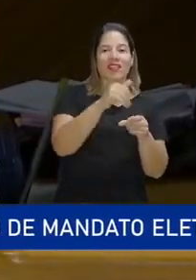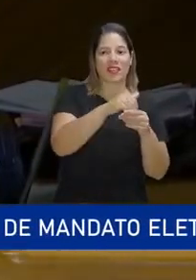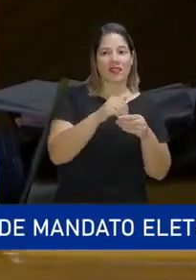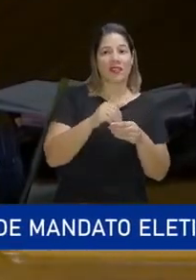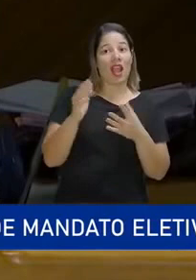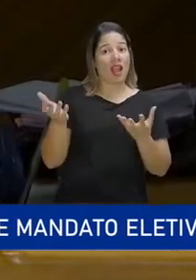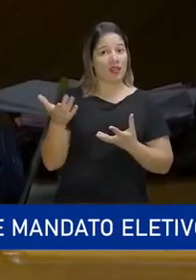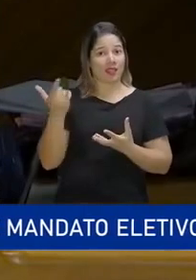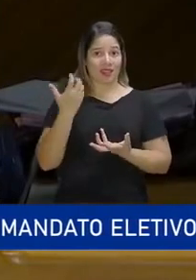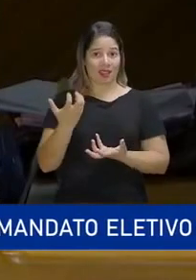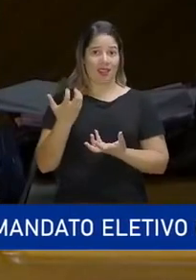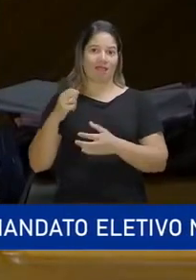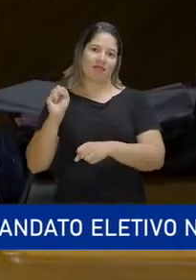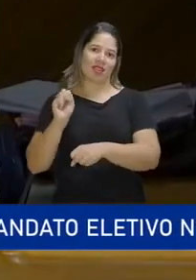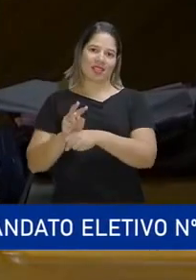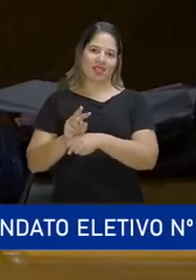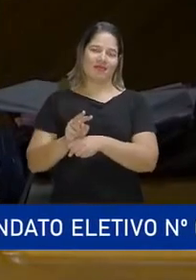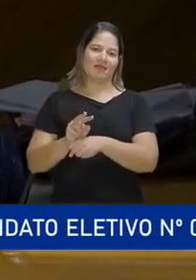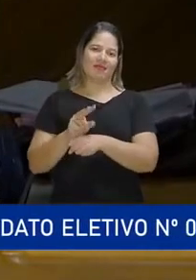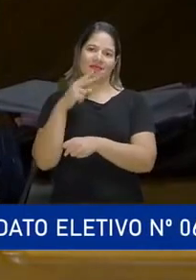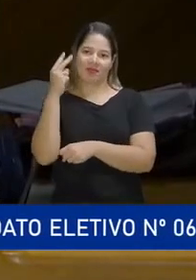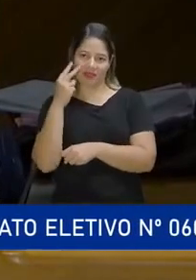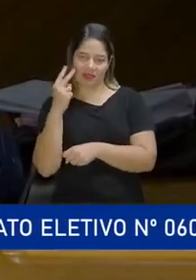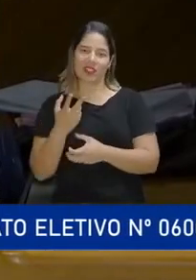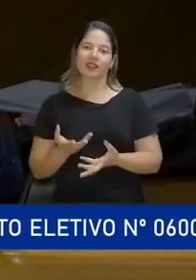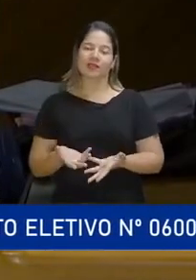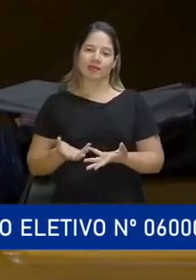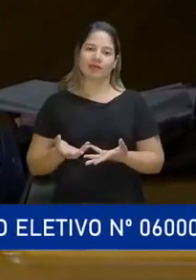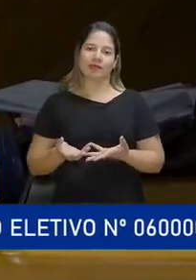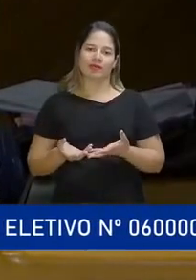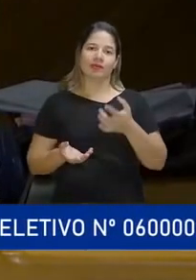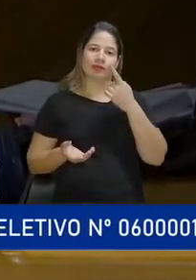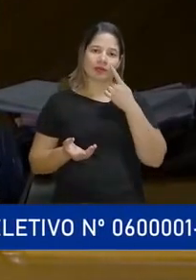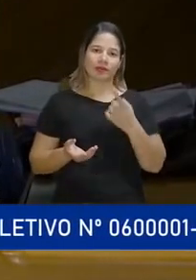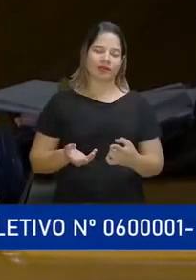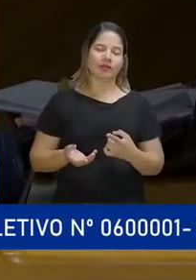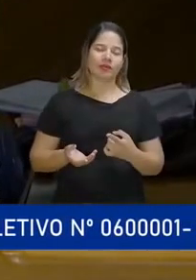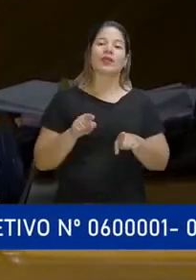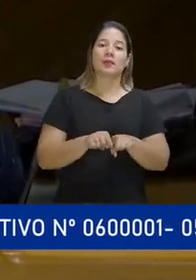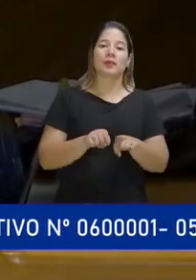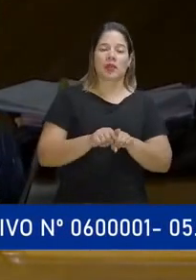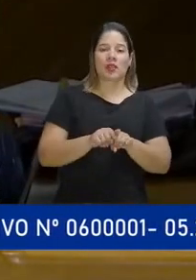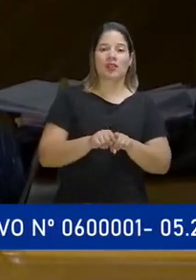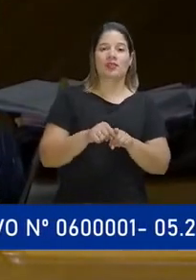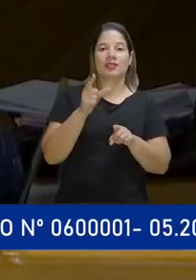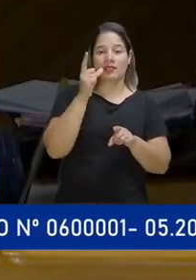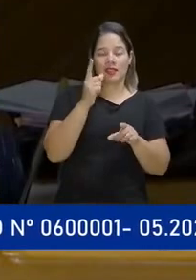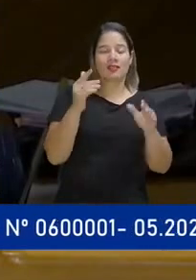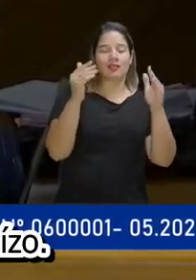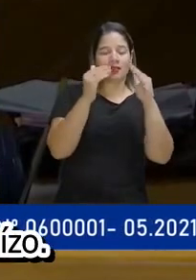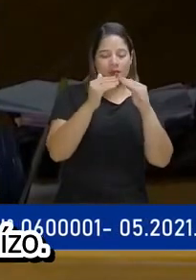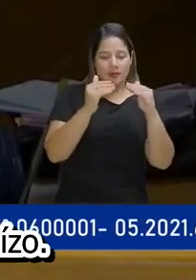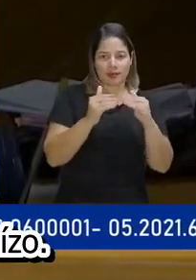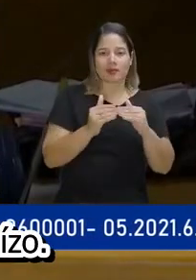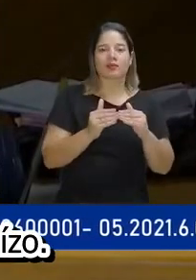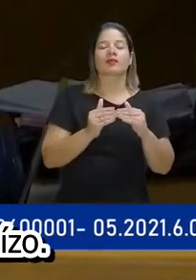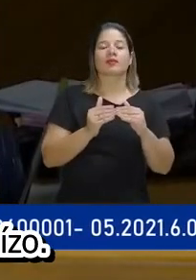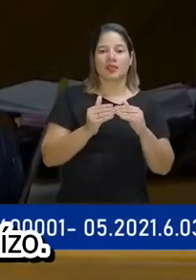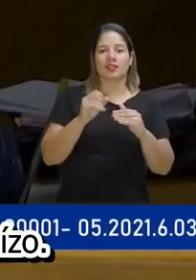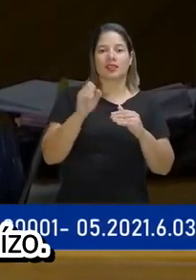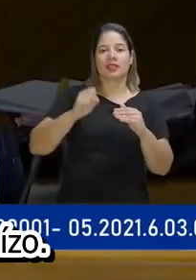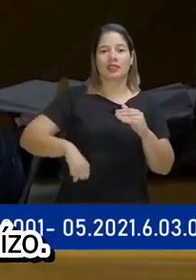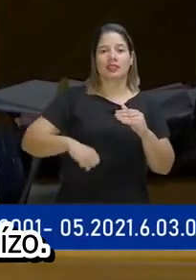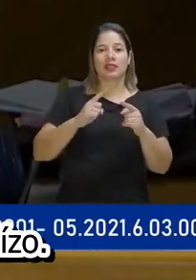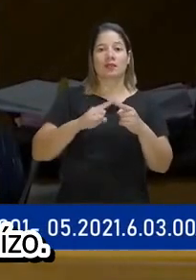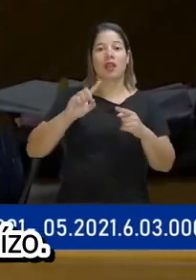vaga. Logo, não há que se falar em ilegitimidade ad causa, pois há correspondência lógica entre a